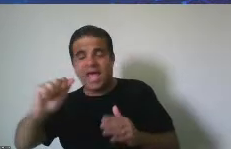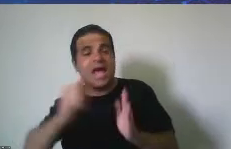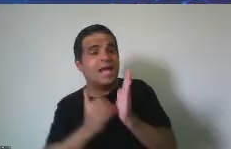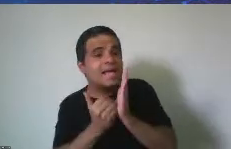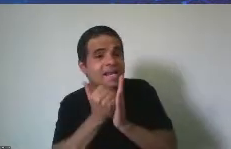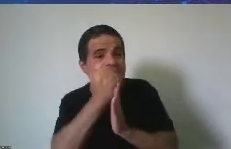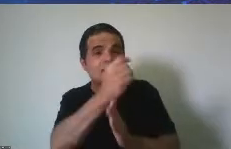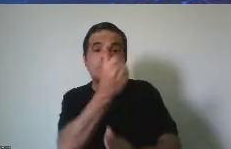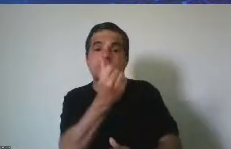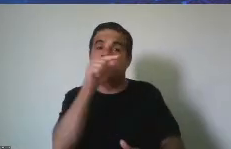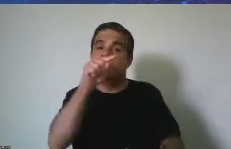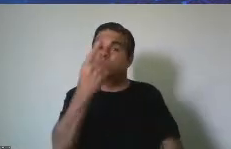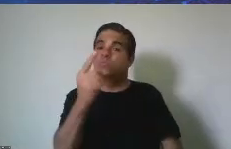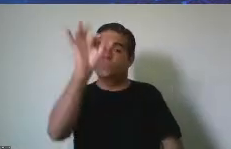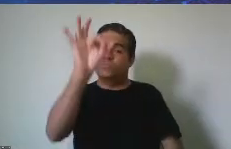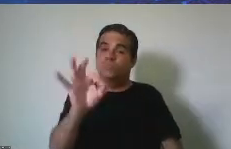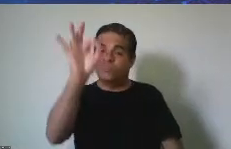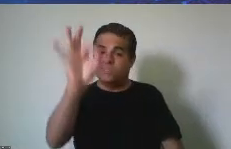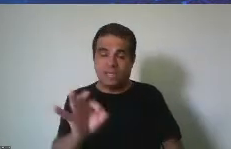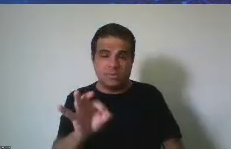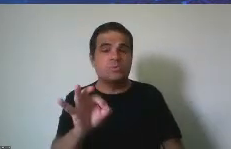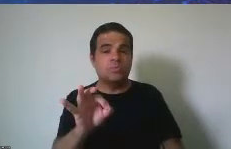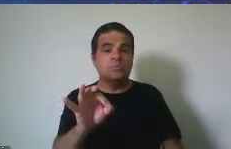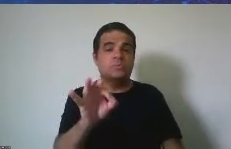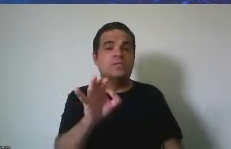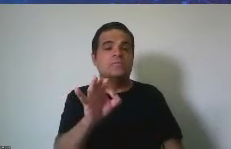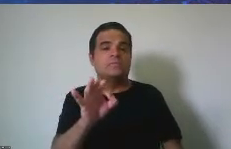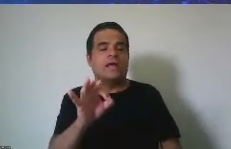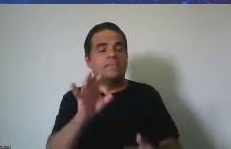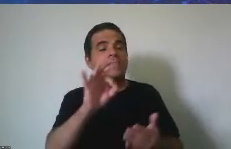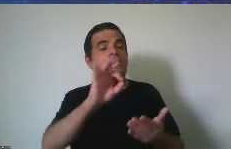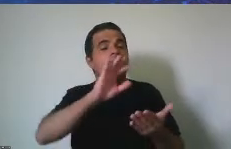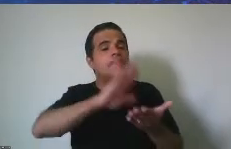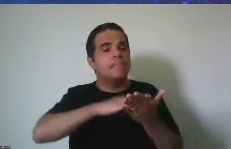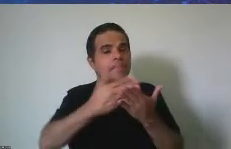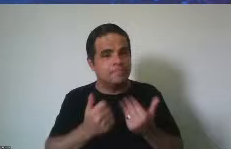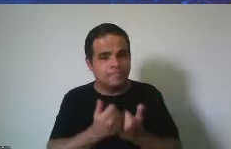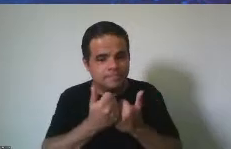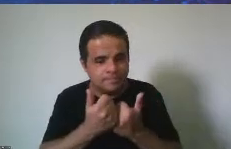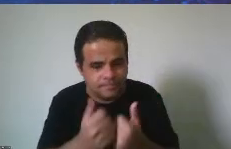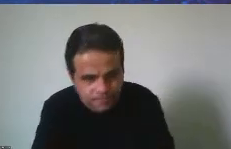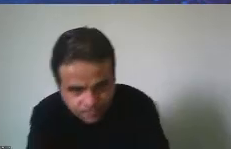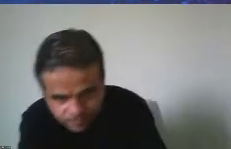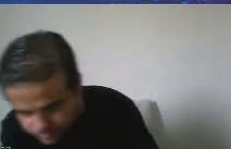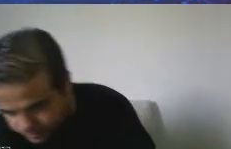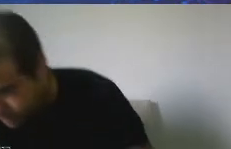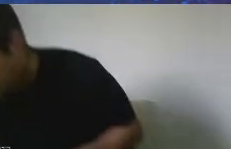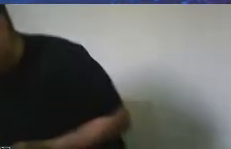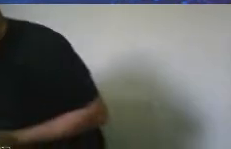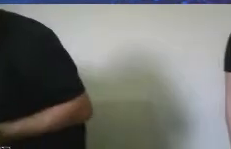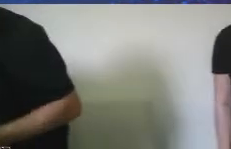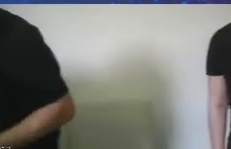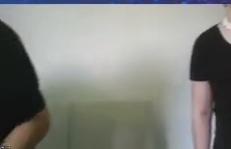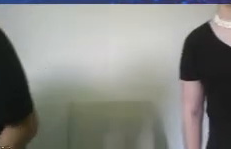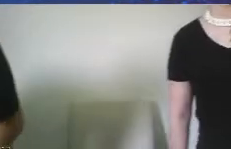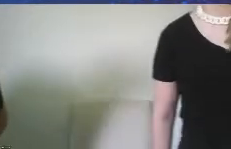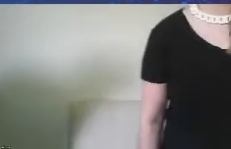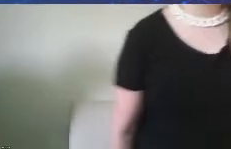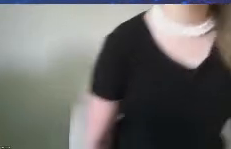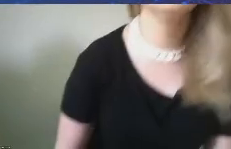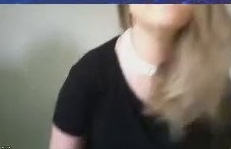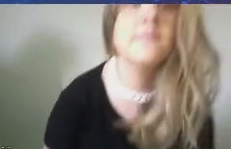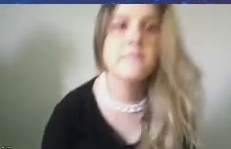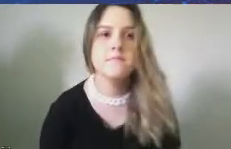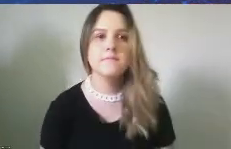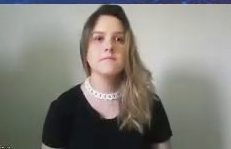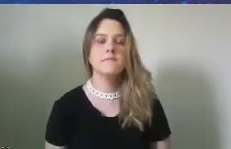6.1% e não precisa muito longe para ver o quanto essa rentabilidade nos gera de valor temos sido com